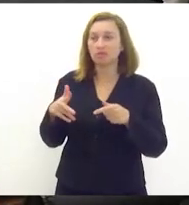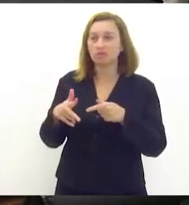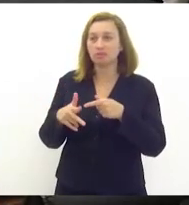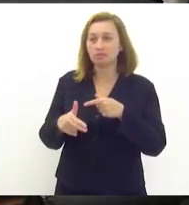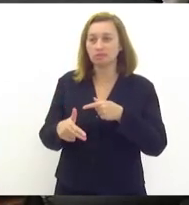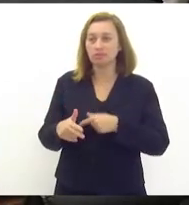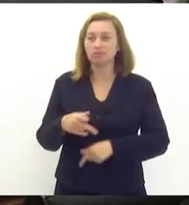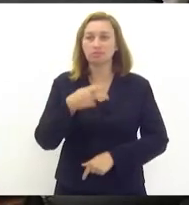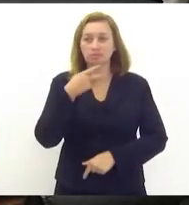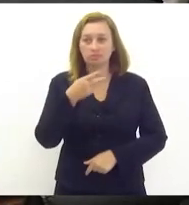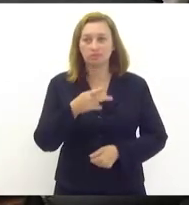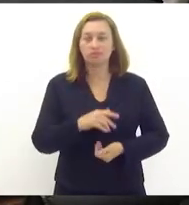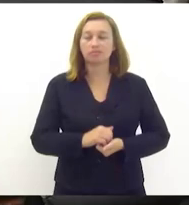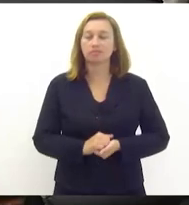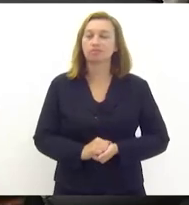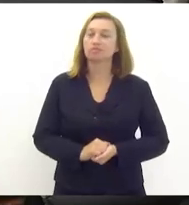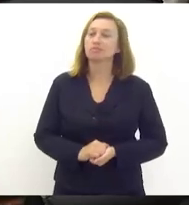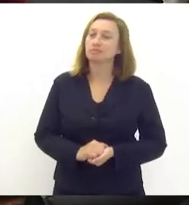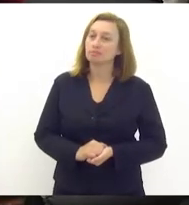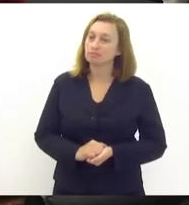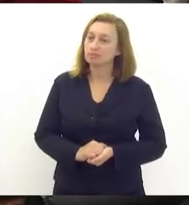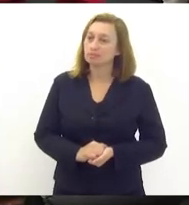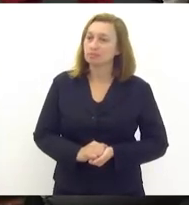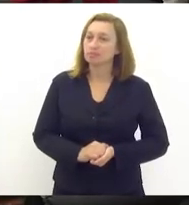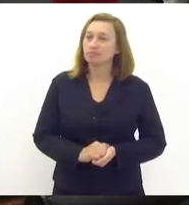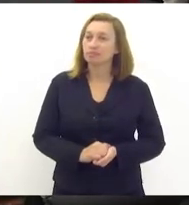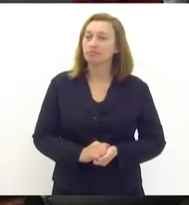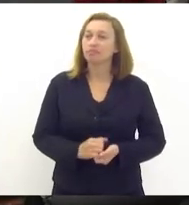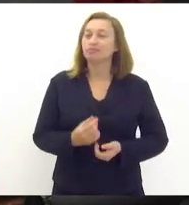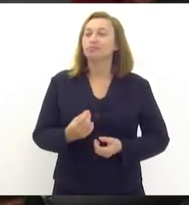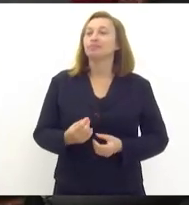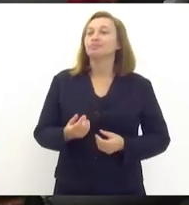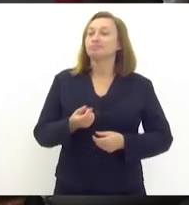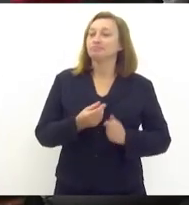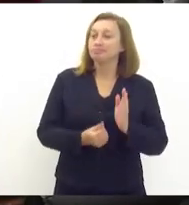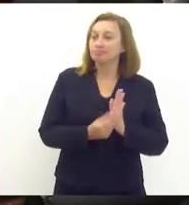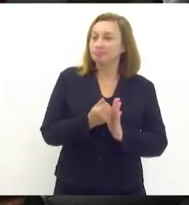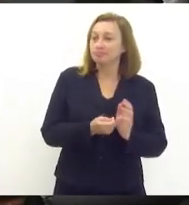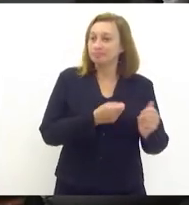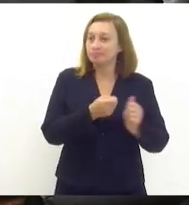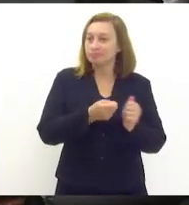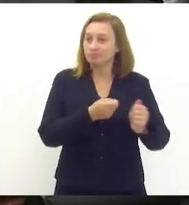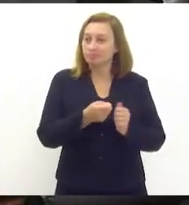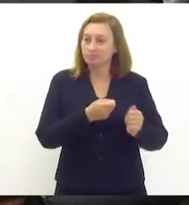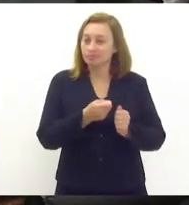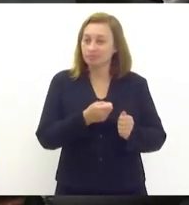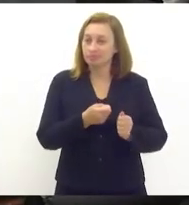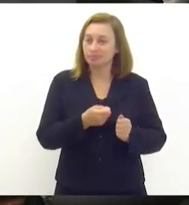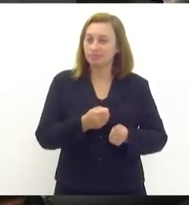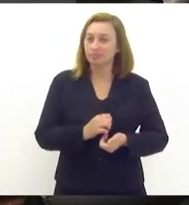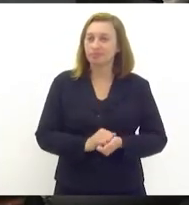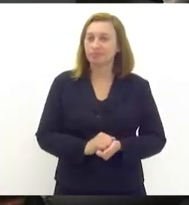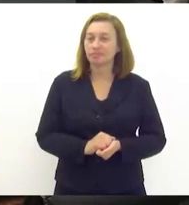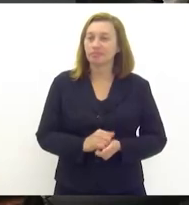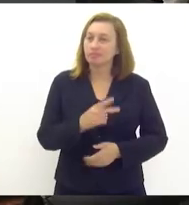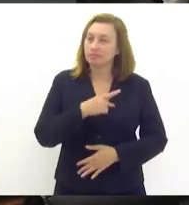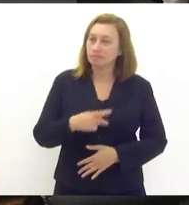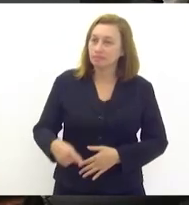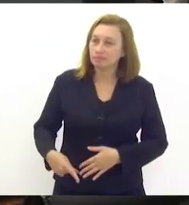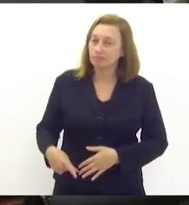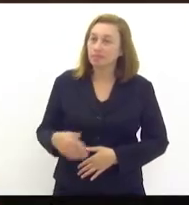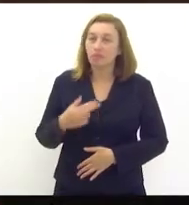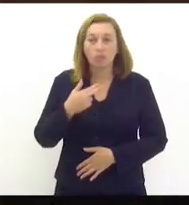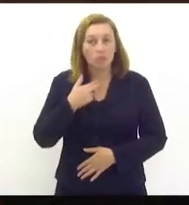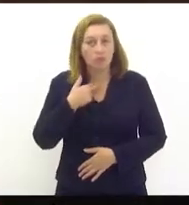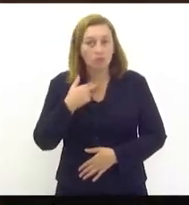emitir Muito obrigado de orçamento financia fiscalização financeira e controle no caso